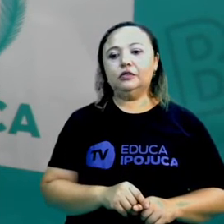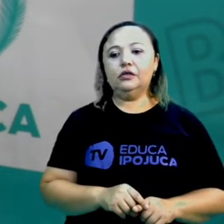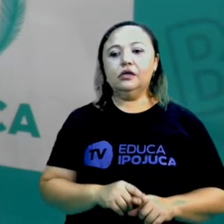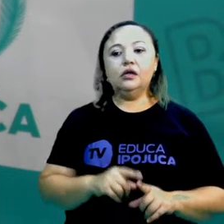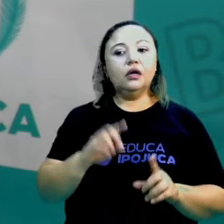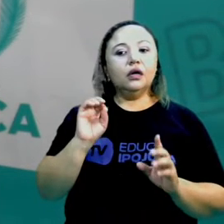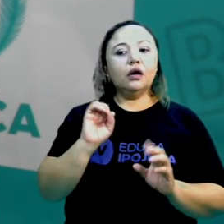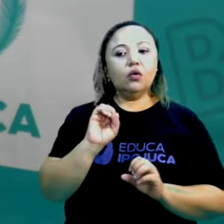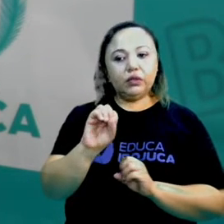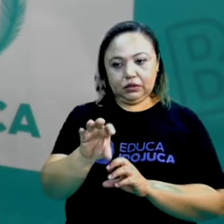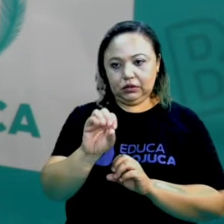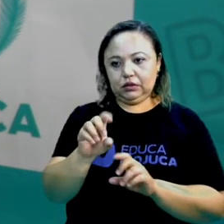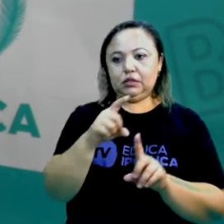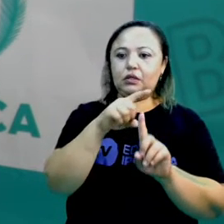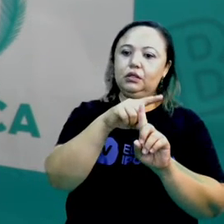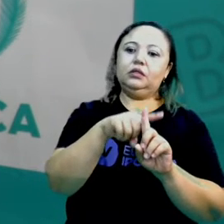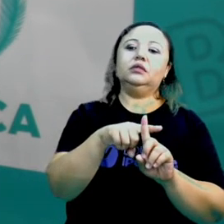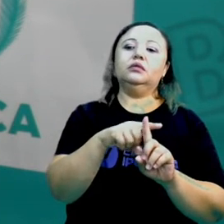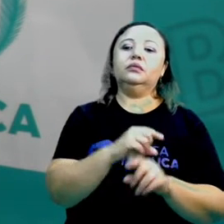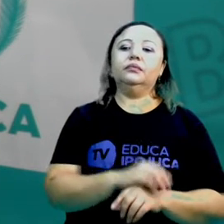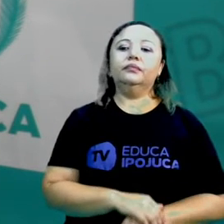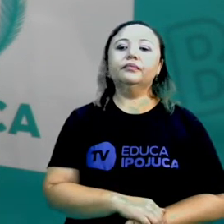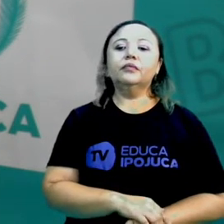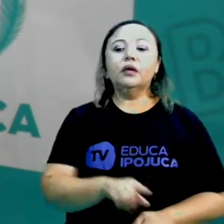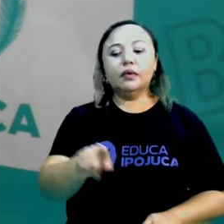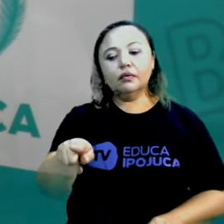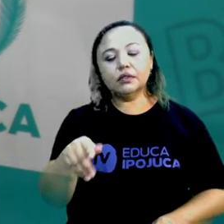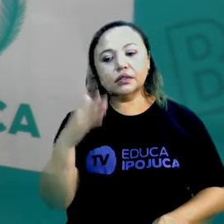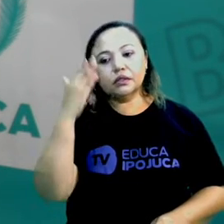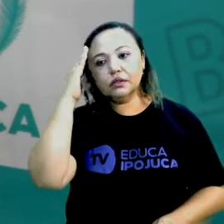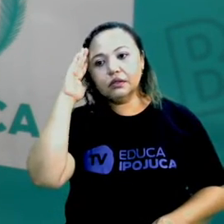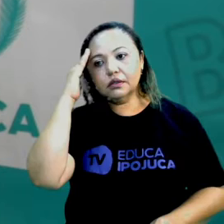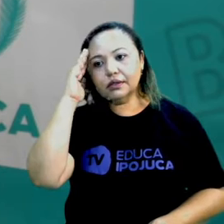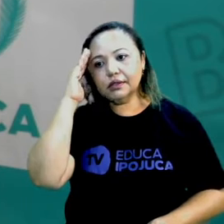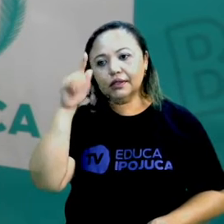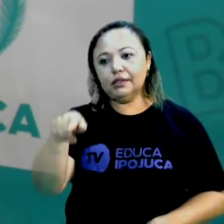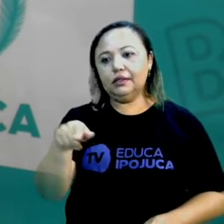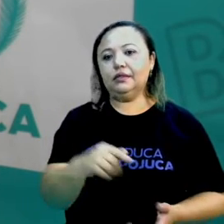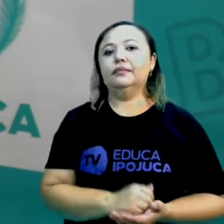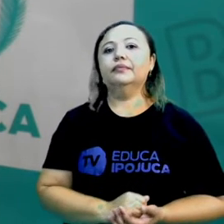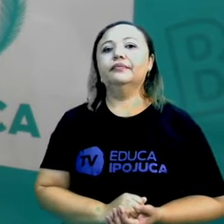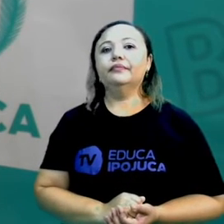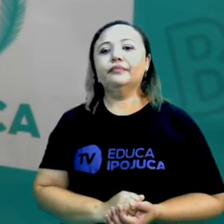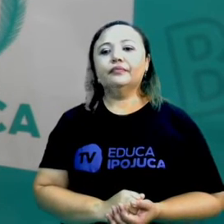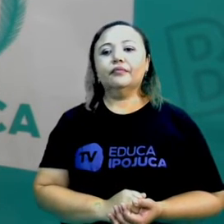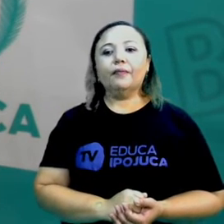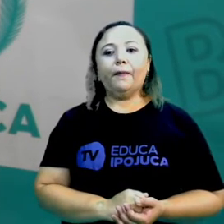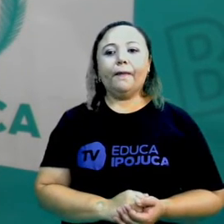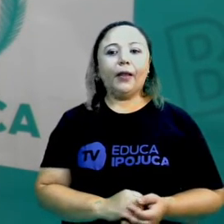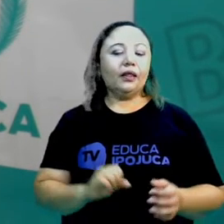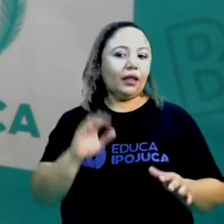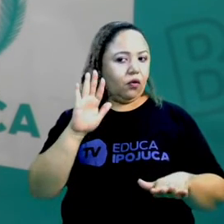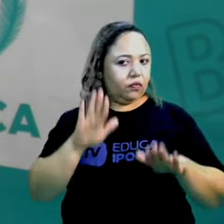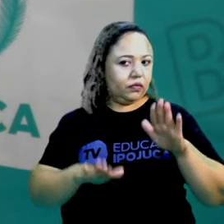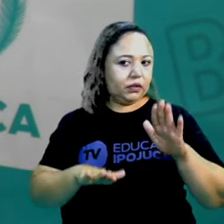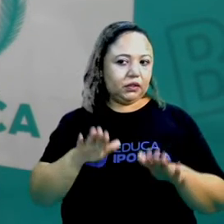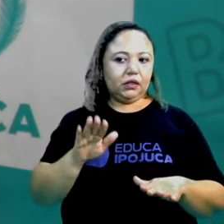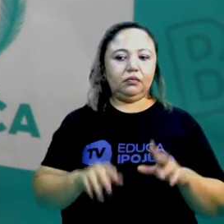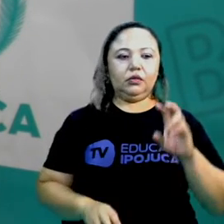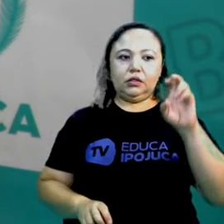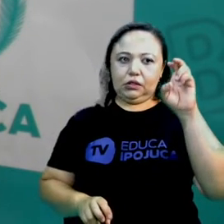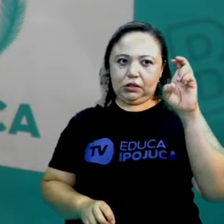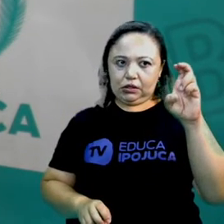de acordo com o seu entendimento, né, com a sua compreensão. Ela poderia botar